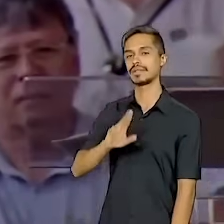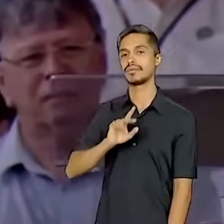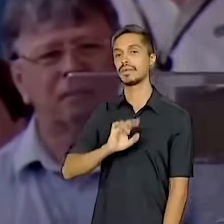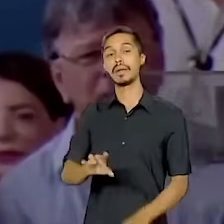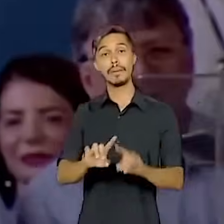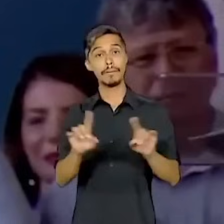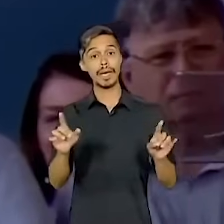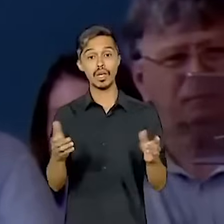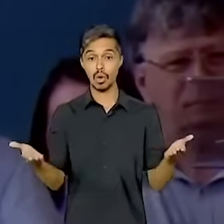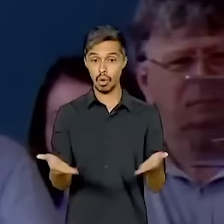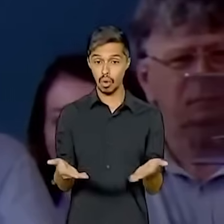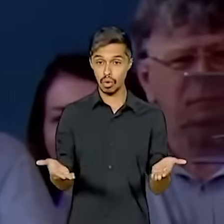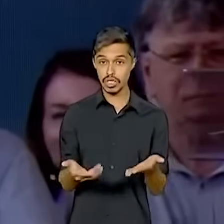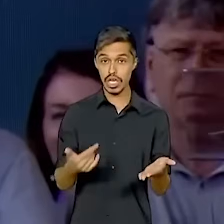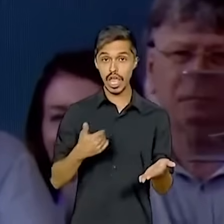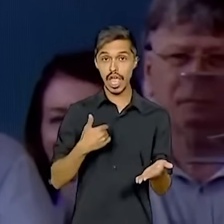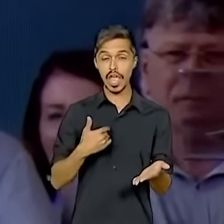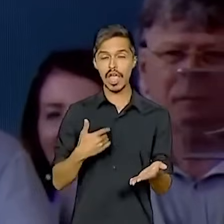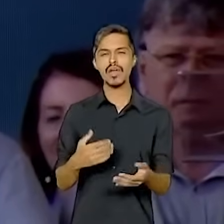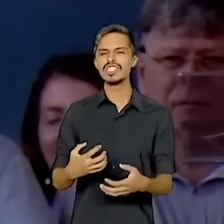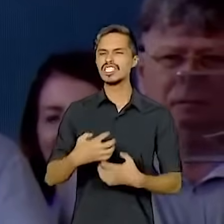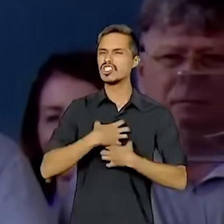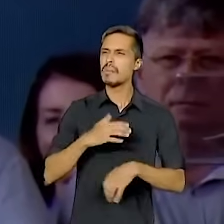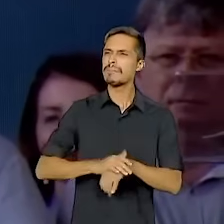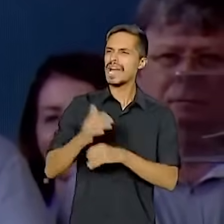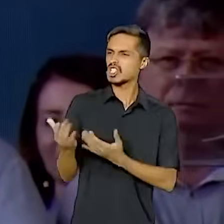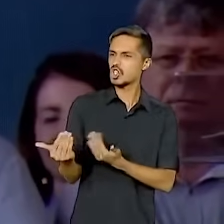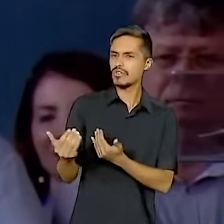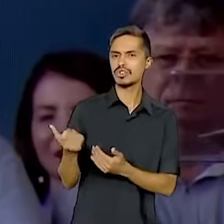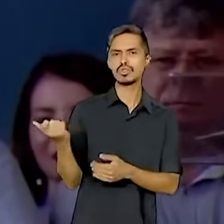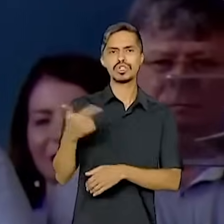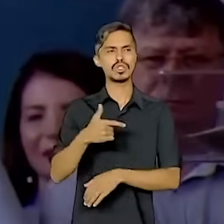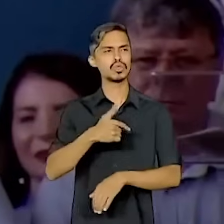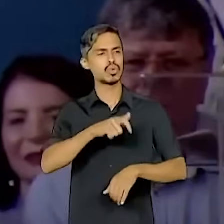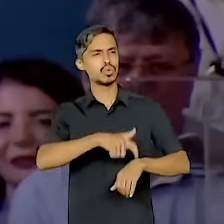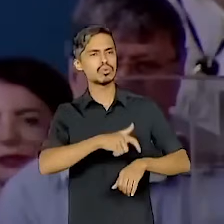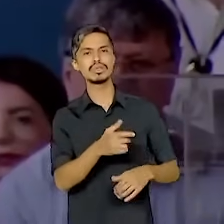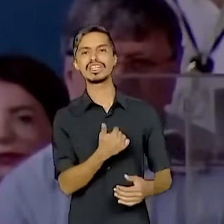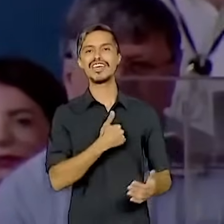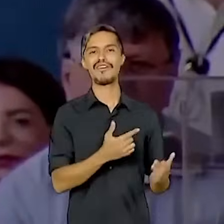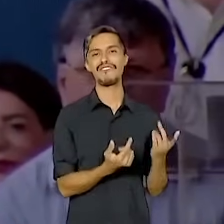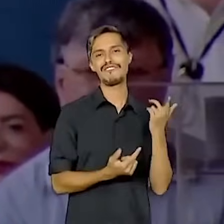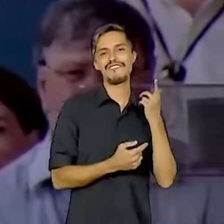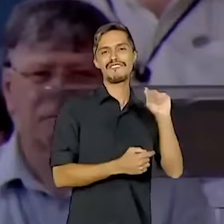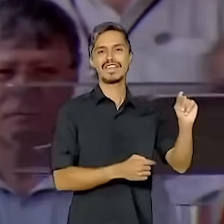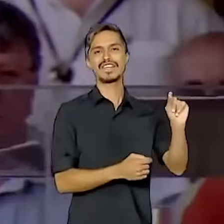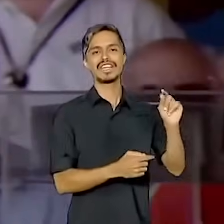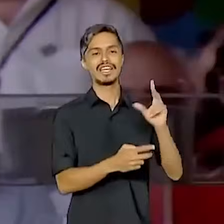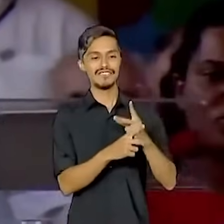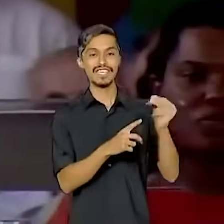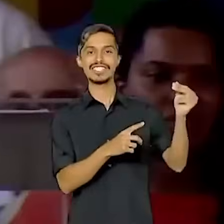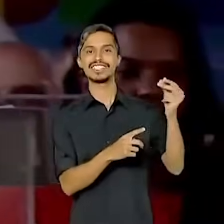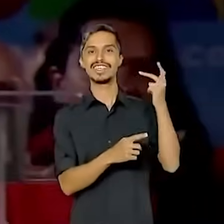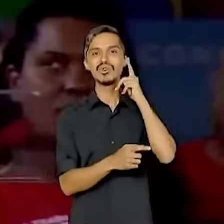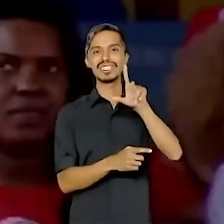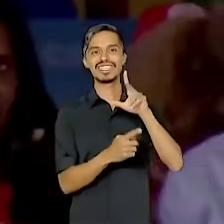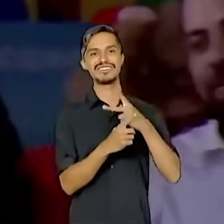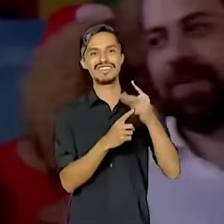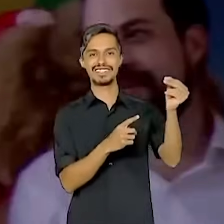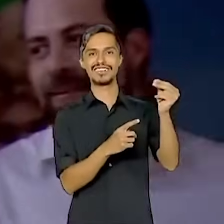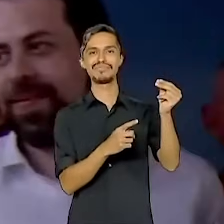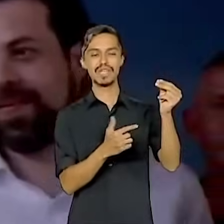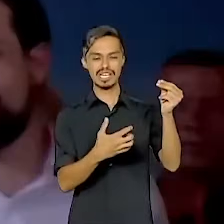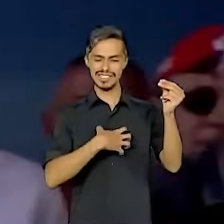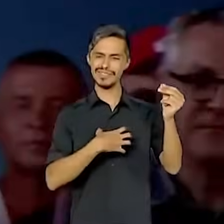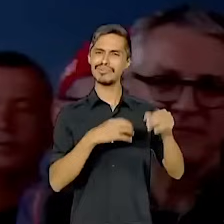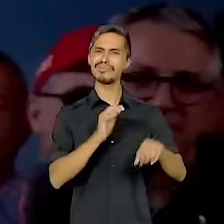eu hoje estou mais novo do que eu estava quando eu ganhei. Estou mais motivado. Estou